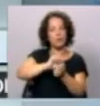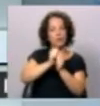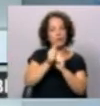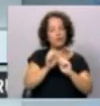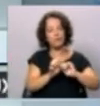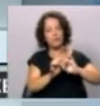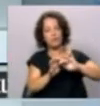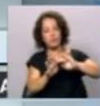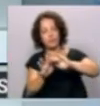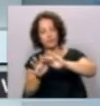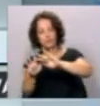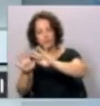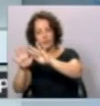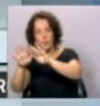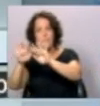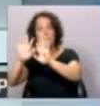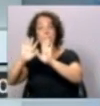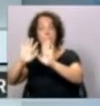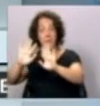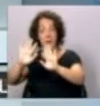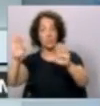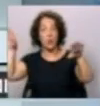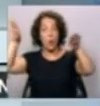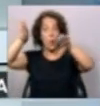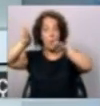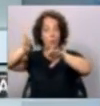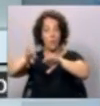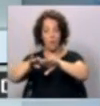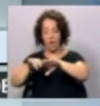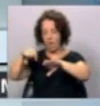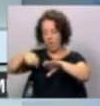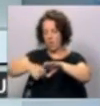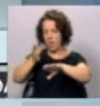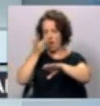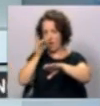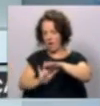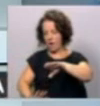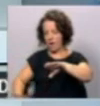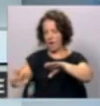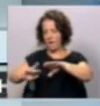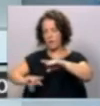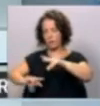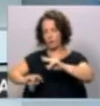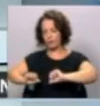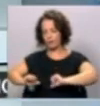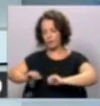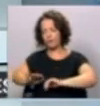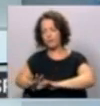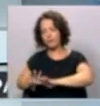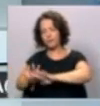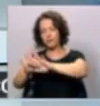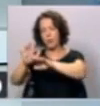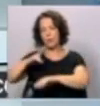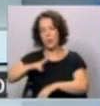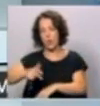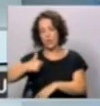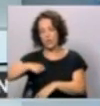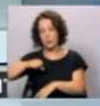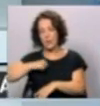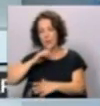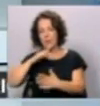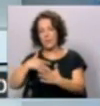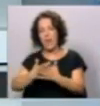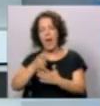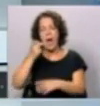o que em conjunto com o vale invertido que se estende desde o norte da África até à Península Ibérica, reforça o transporte de uma massa